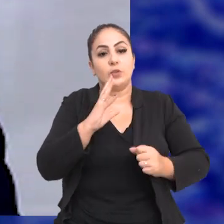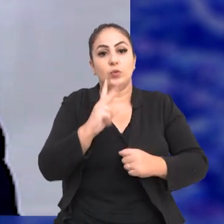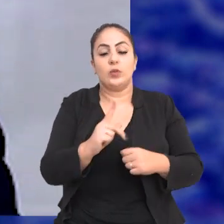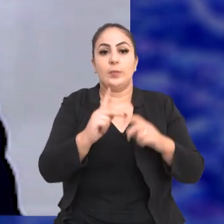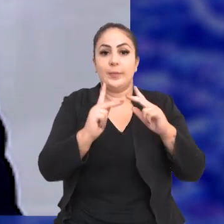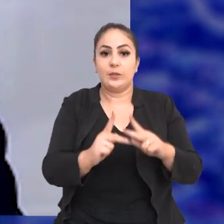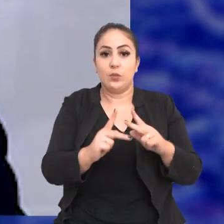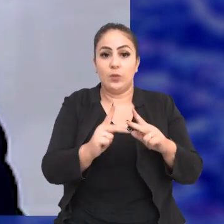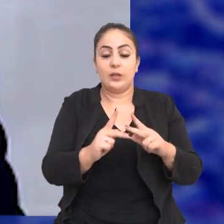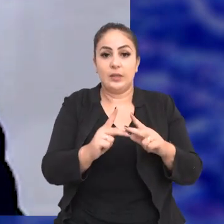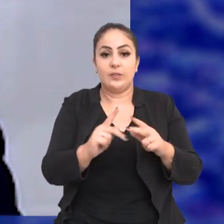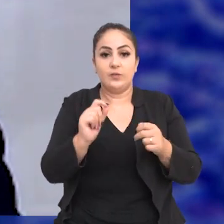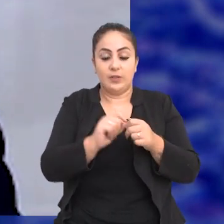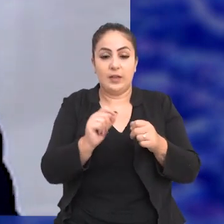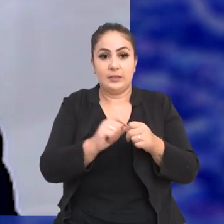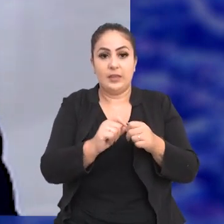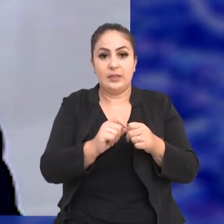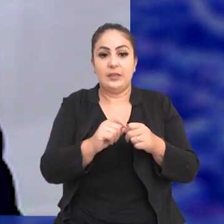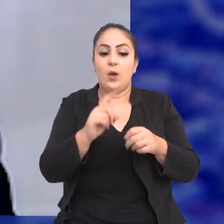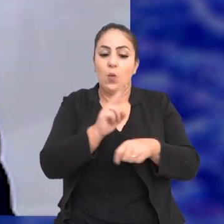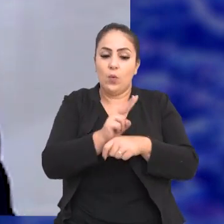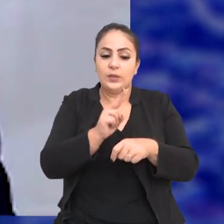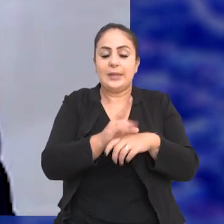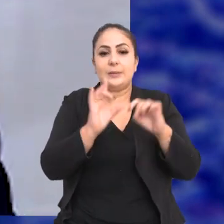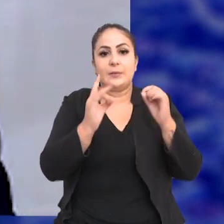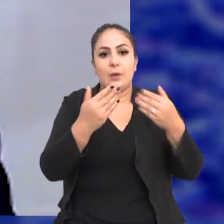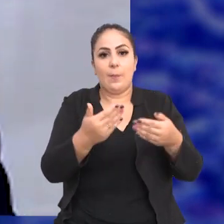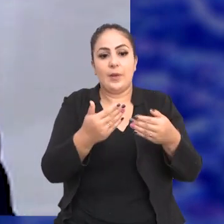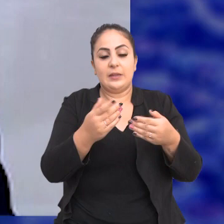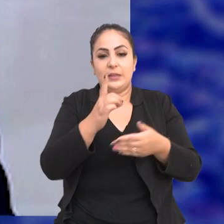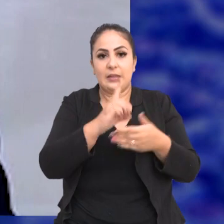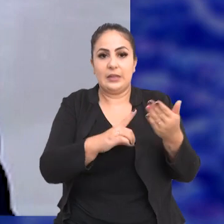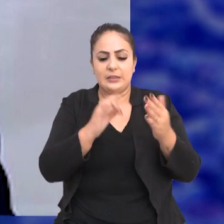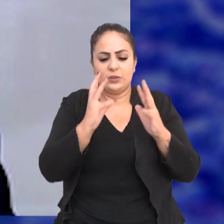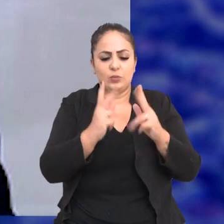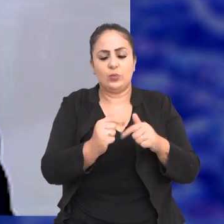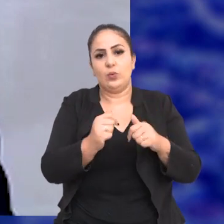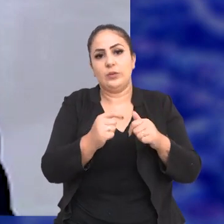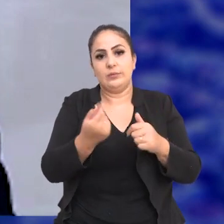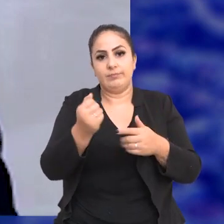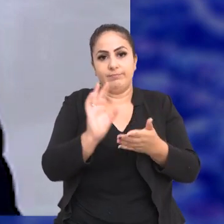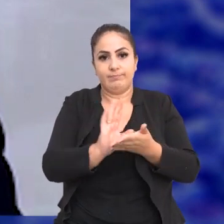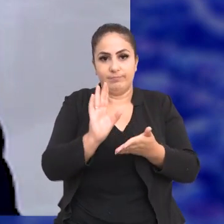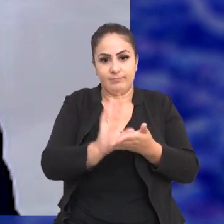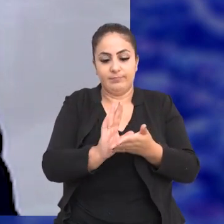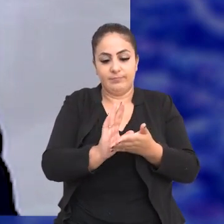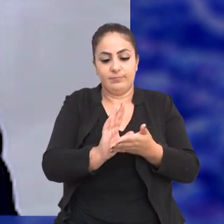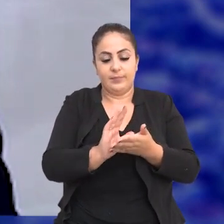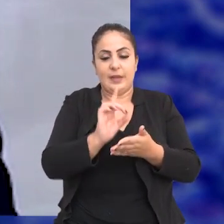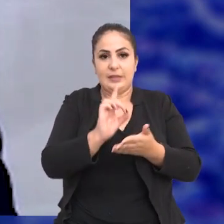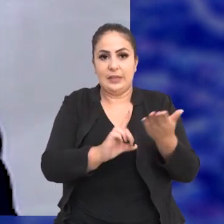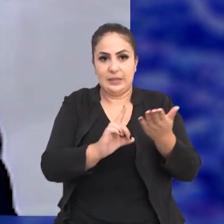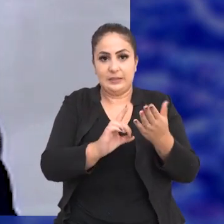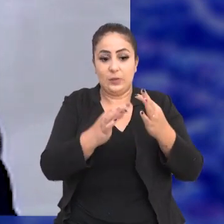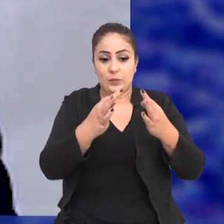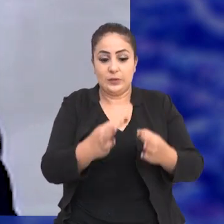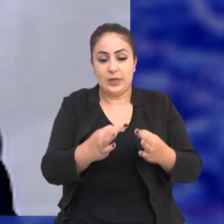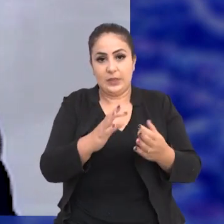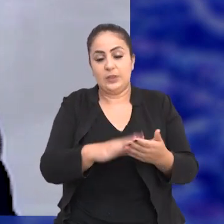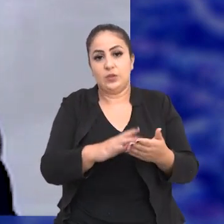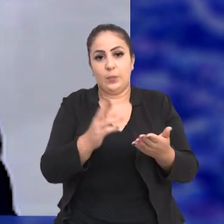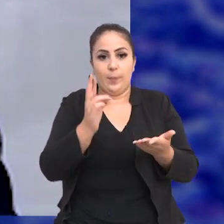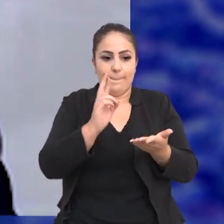na feitura da sua declaração, tomem alguns cuidados, especialmente quanto à declaração de todos os seus rendimentos, a declaração correta, o